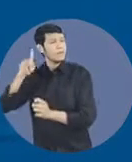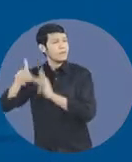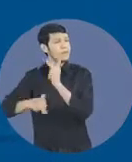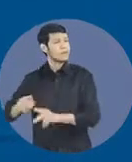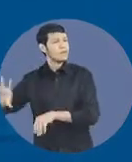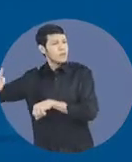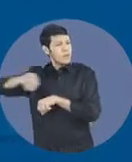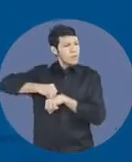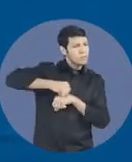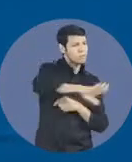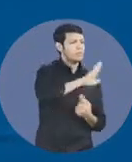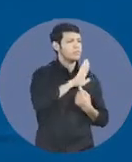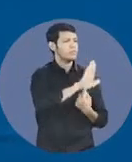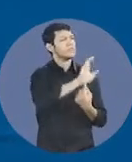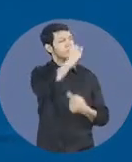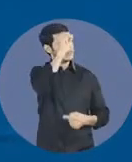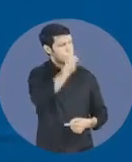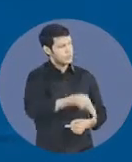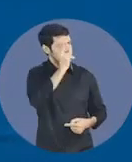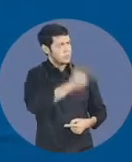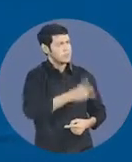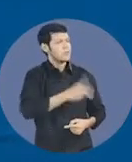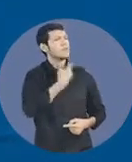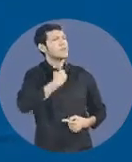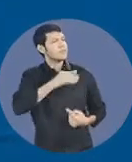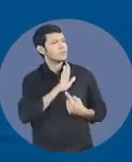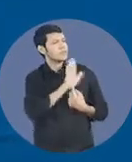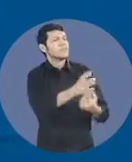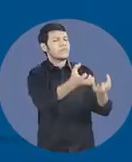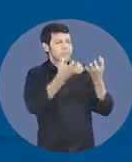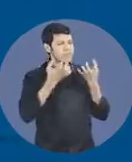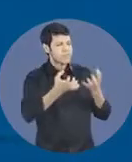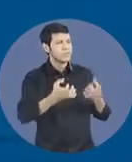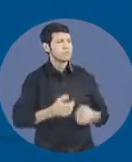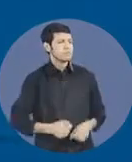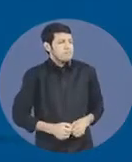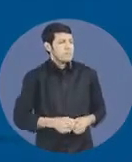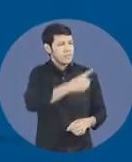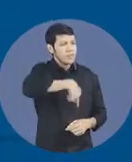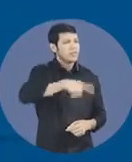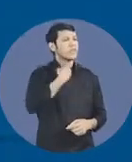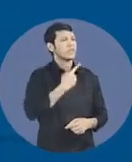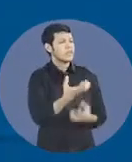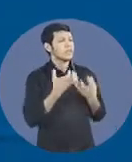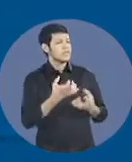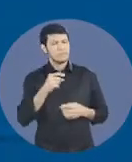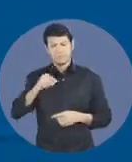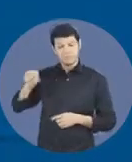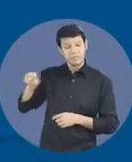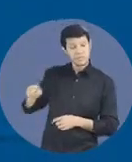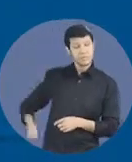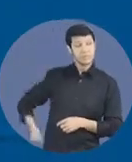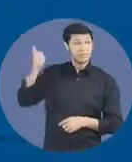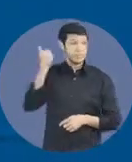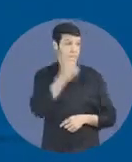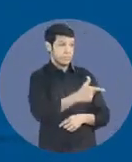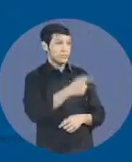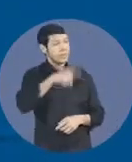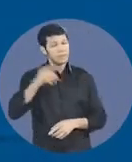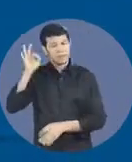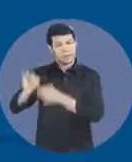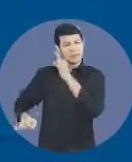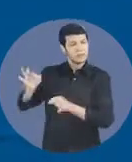que eu vou estar aqui sempre, a defender sempre, de forma veemente, o povo que mandou para cá, para dizer sempre a mesma coisa. É uma questão